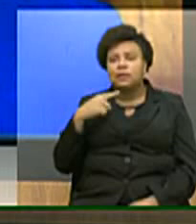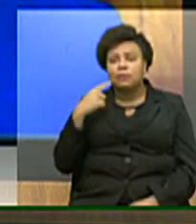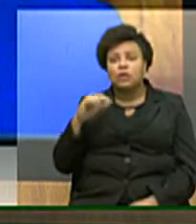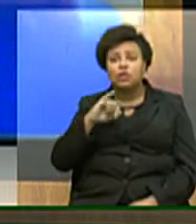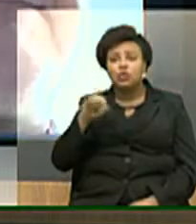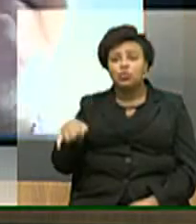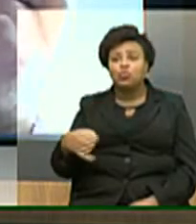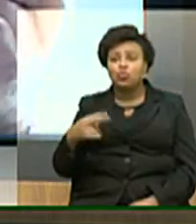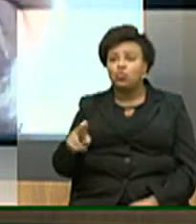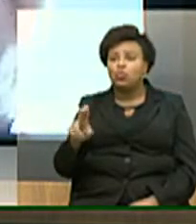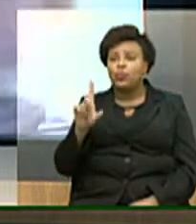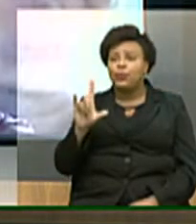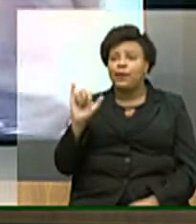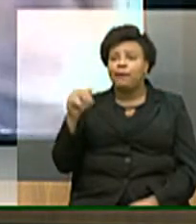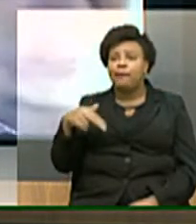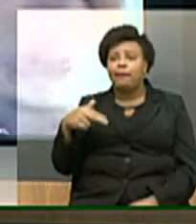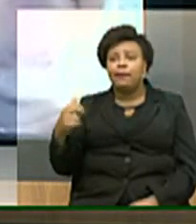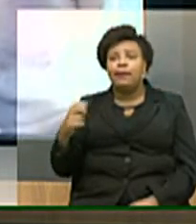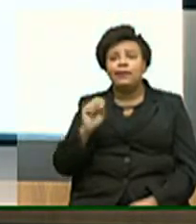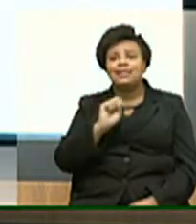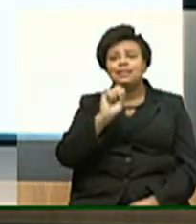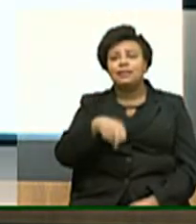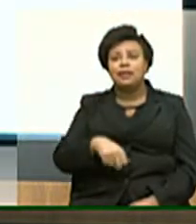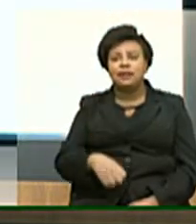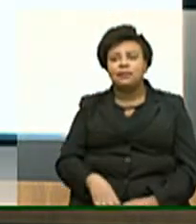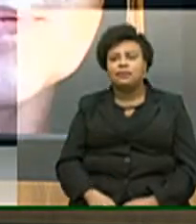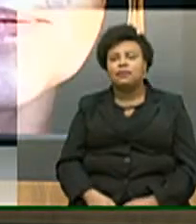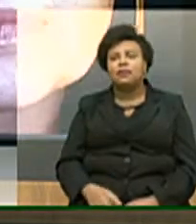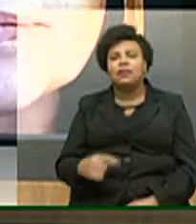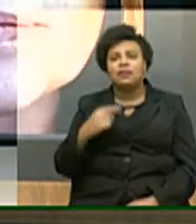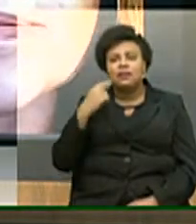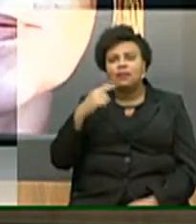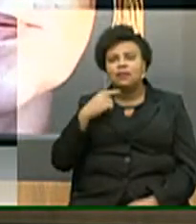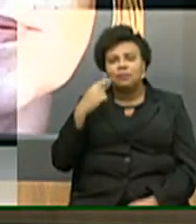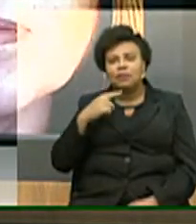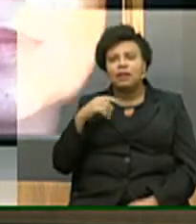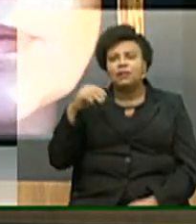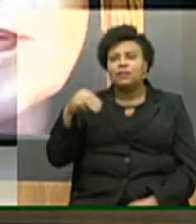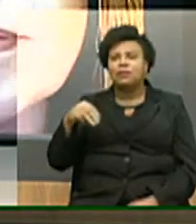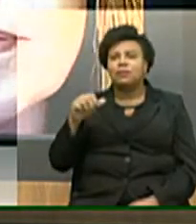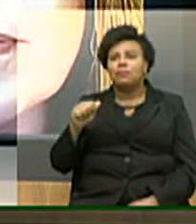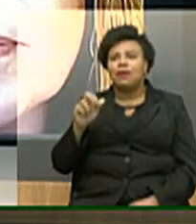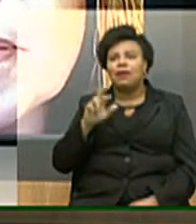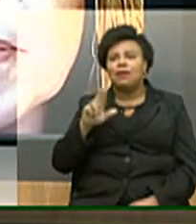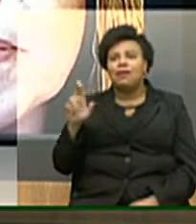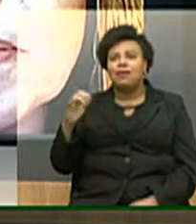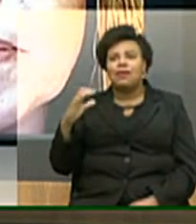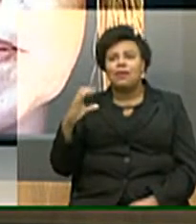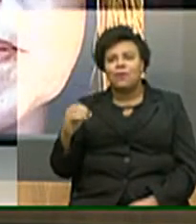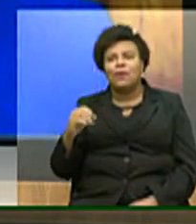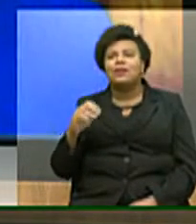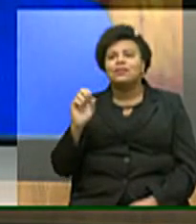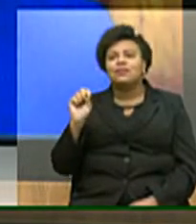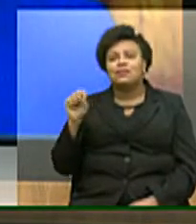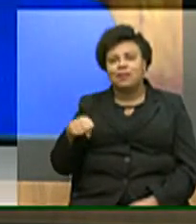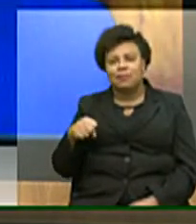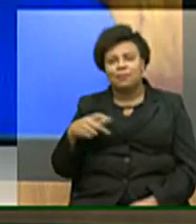Deputada Juliana Brizola. Sim. Deputado Luiz Marenco. Voto sim,